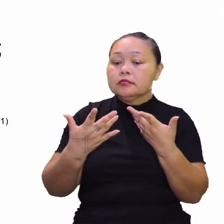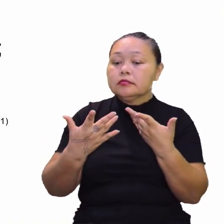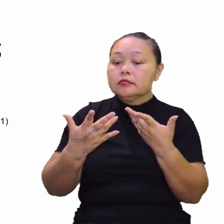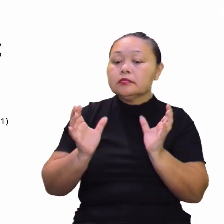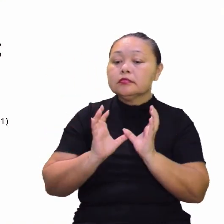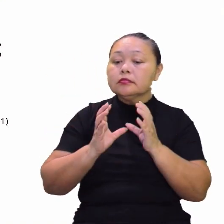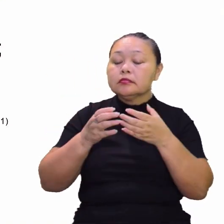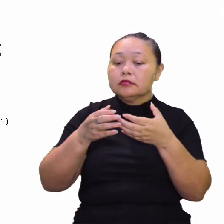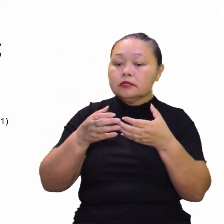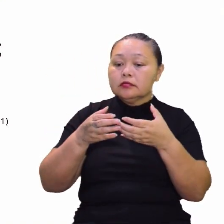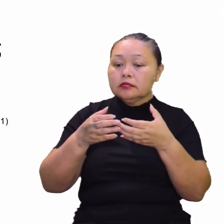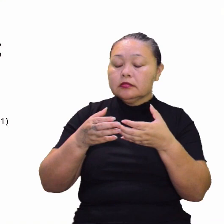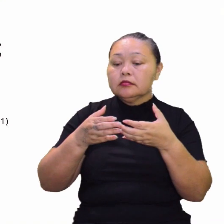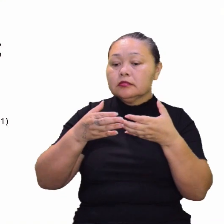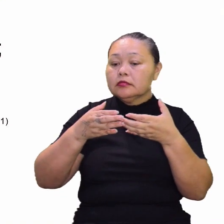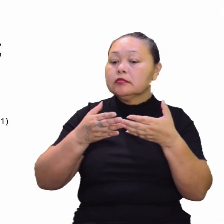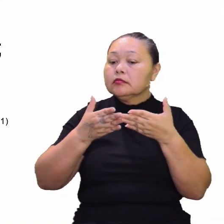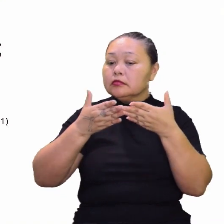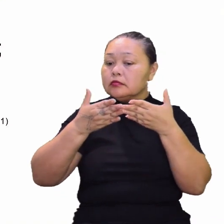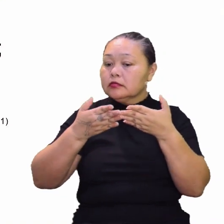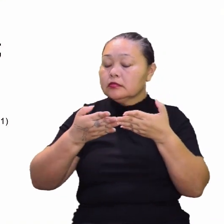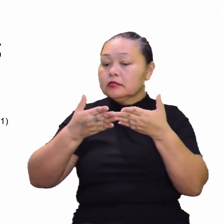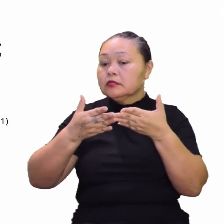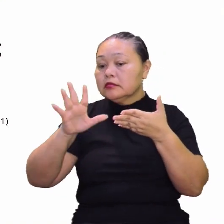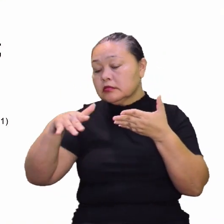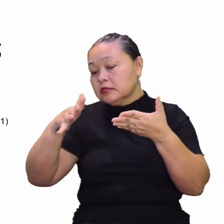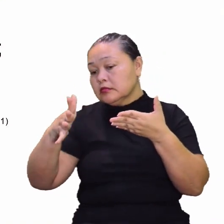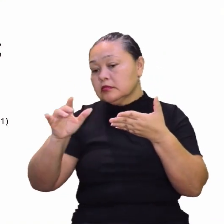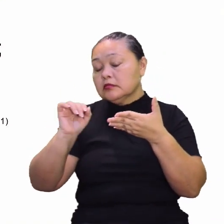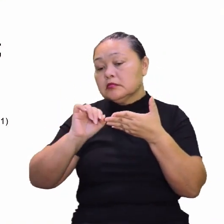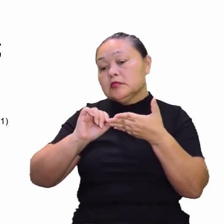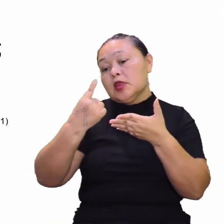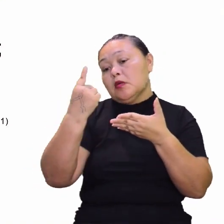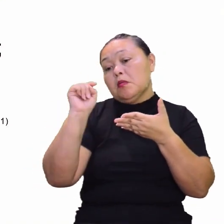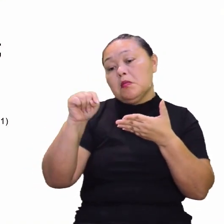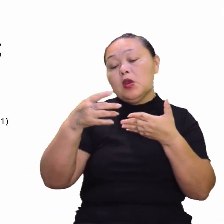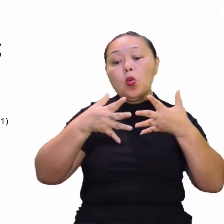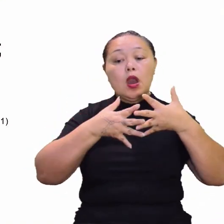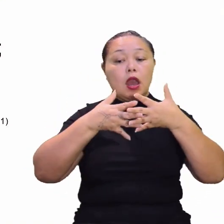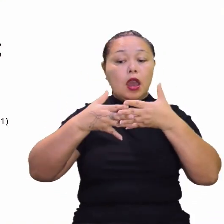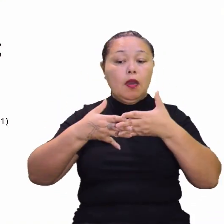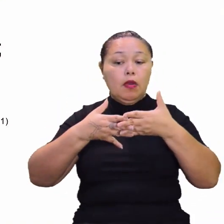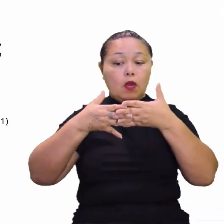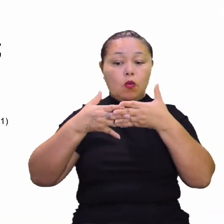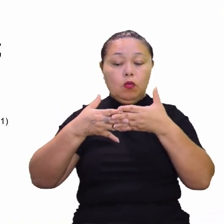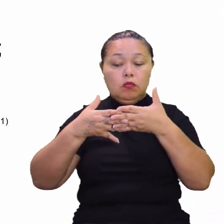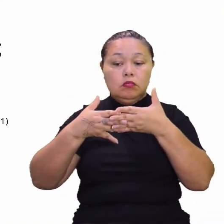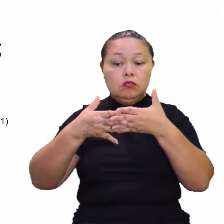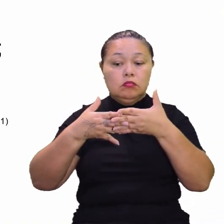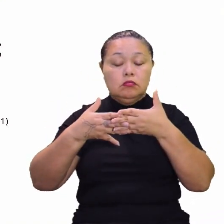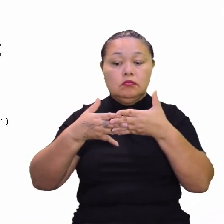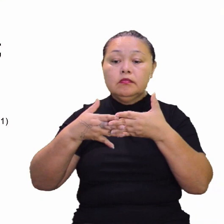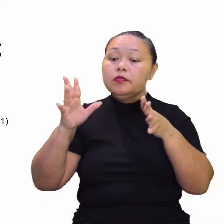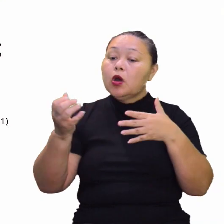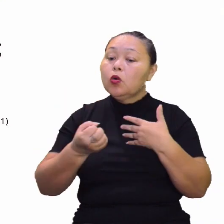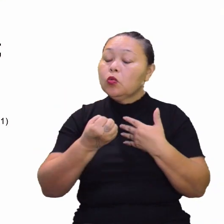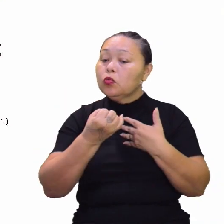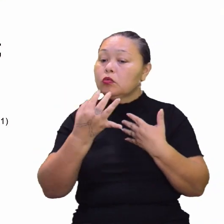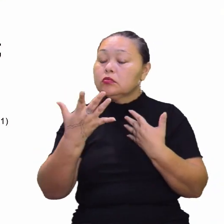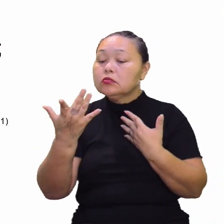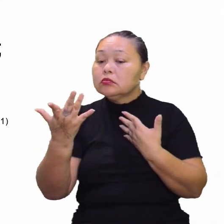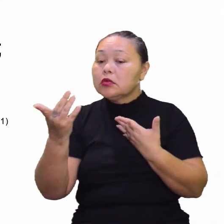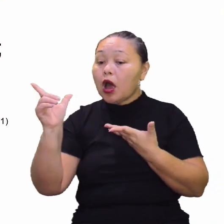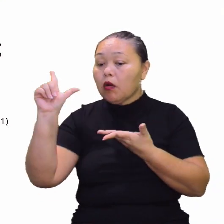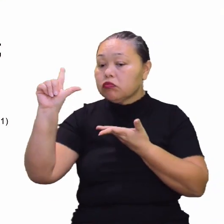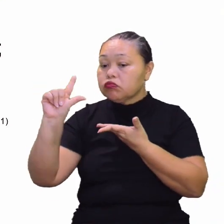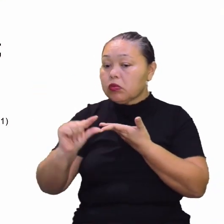Uhum. Um comboio de barcaças equivale a mais ou menos 1.000 caminhões. Sabe o quanto isso